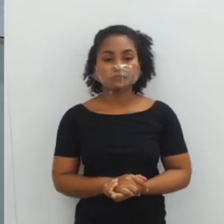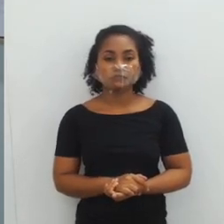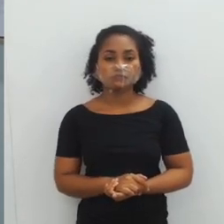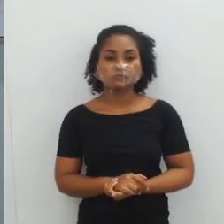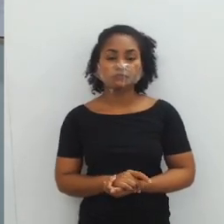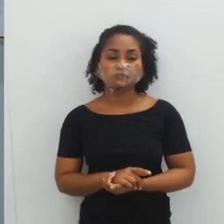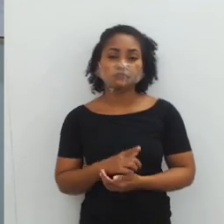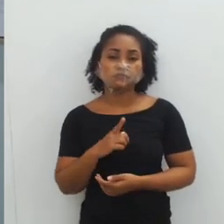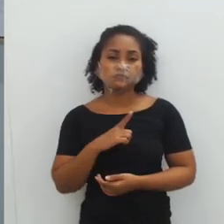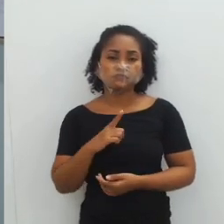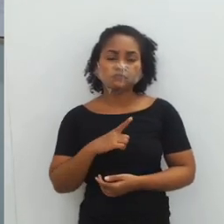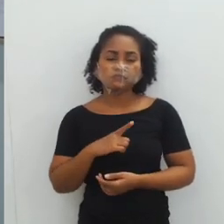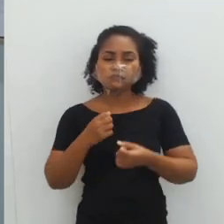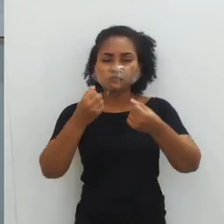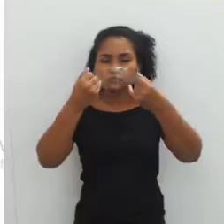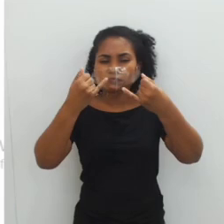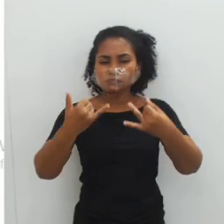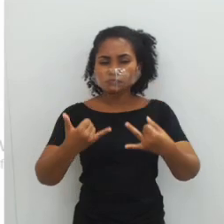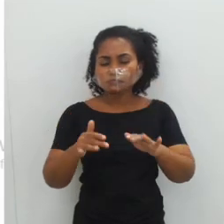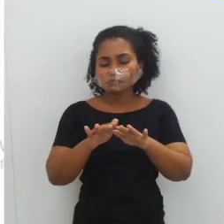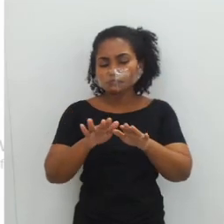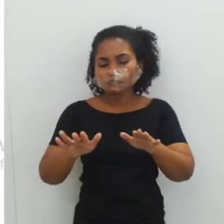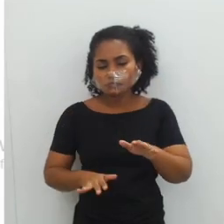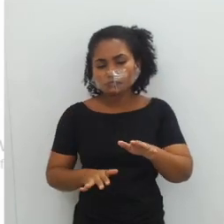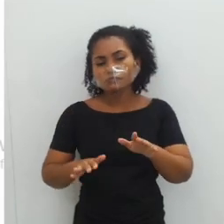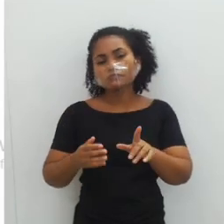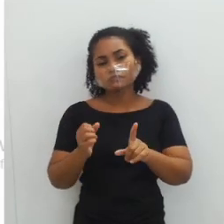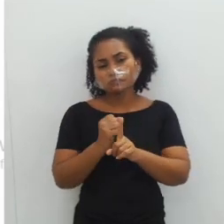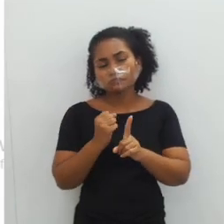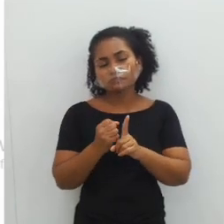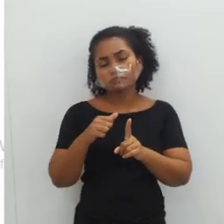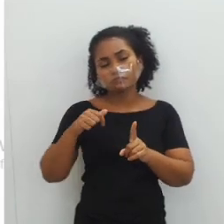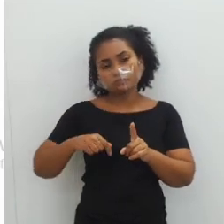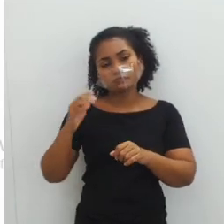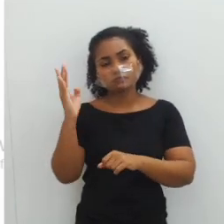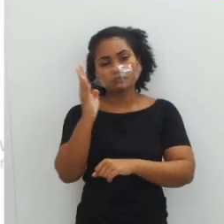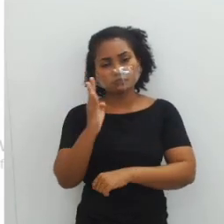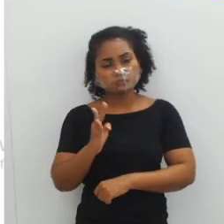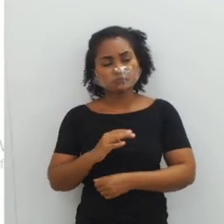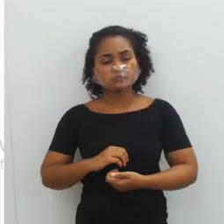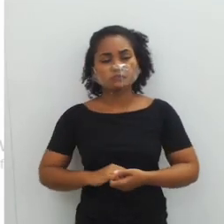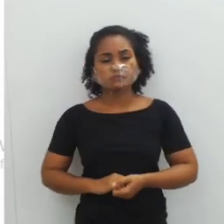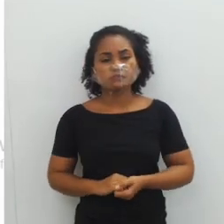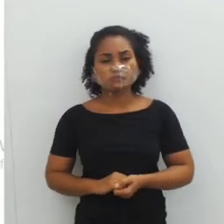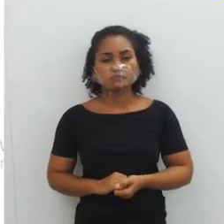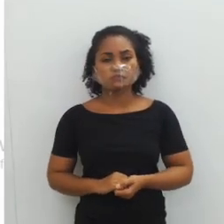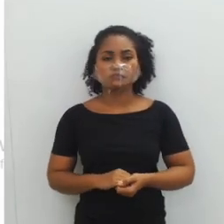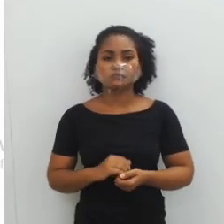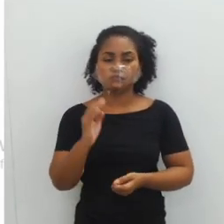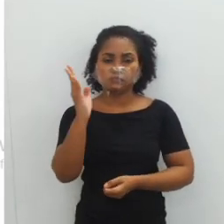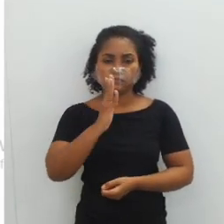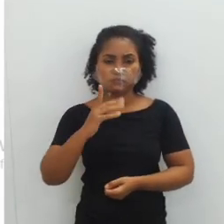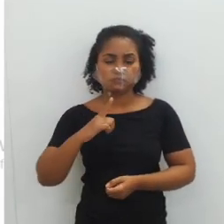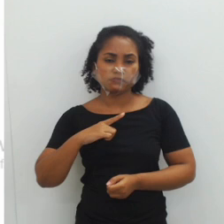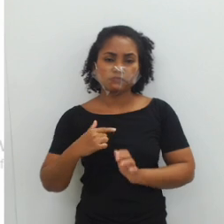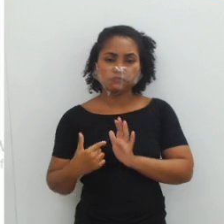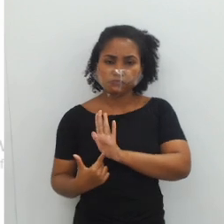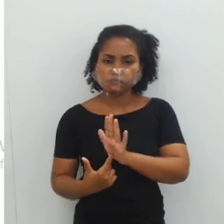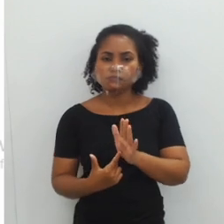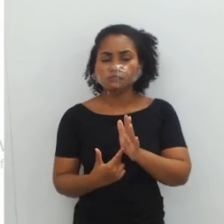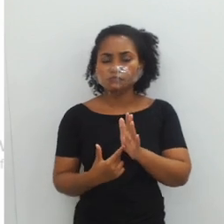E aí a gente fala um pouco da desigualdade no Brasil, né? O Brasil apresenta um total de